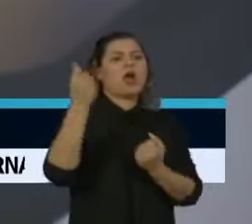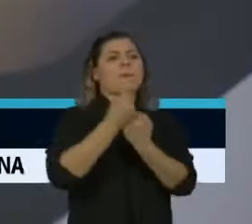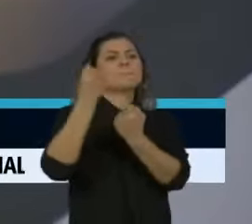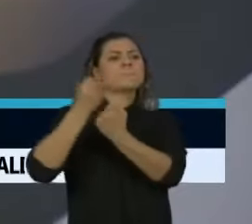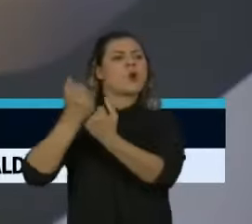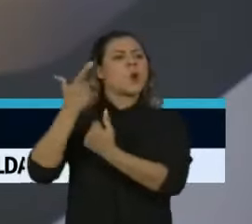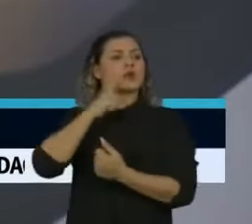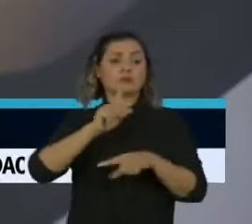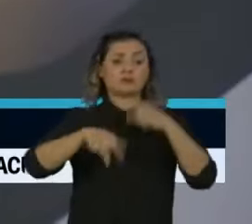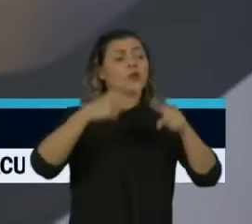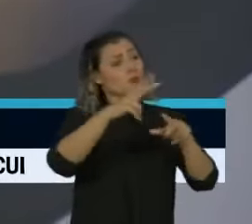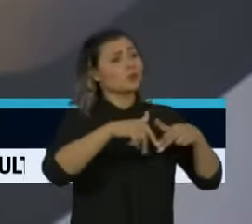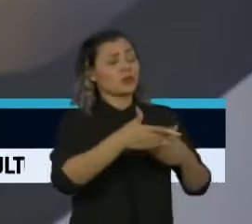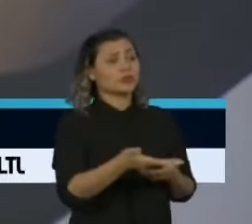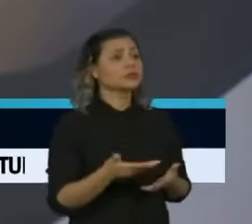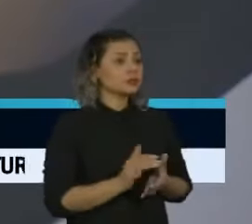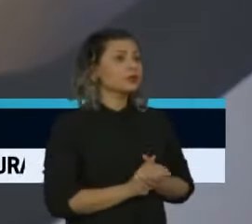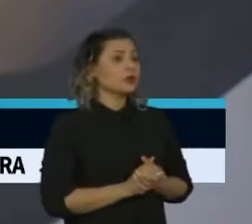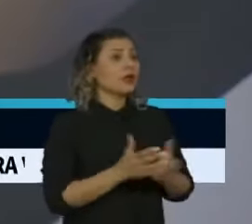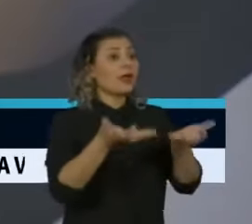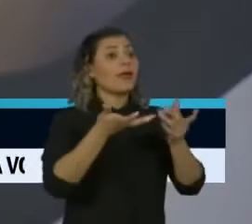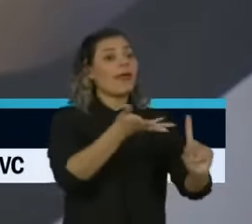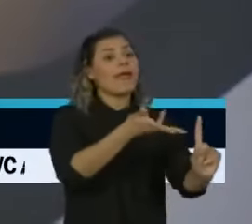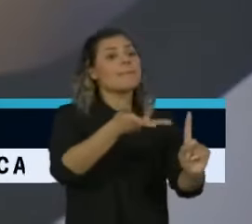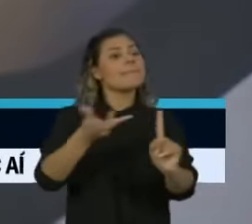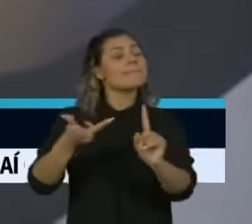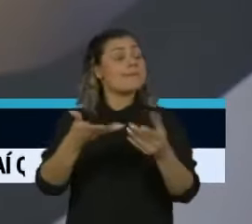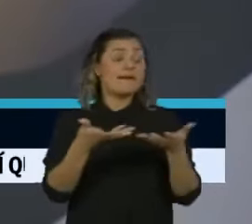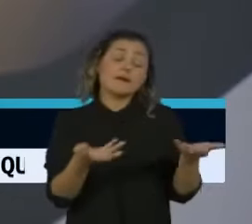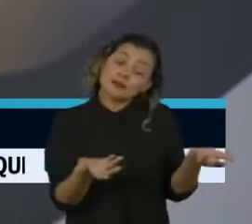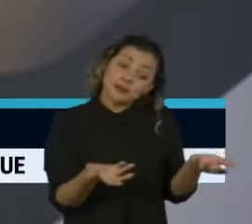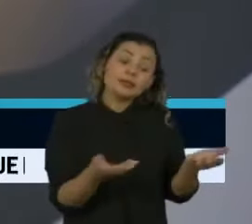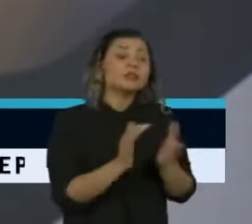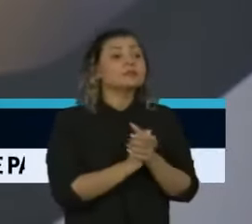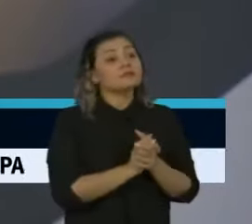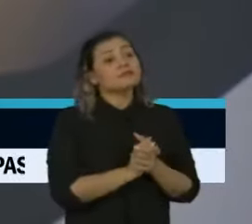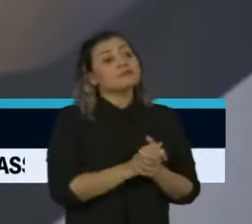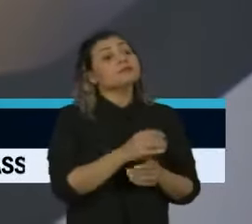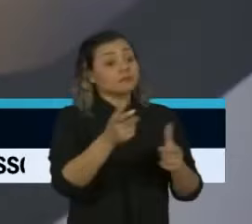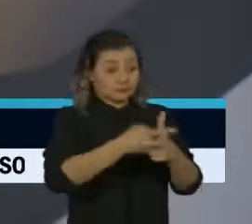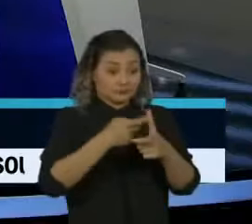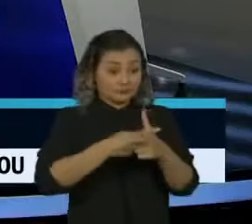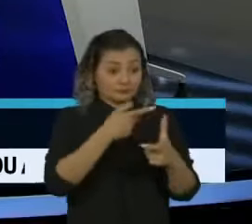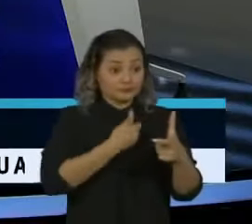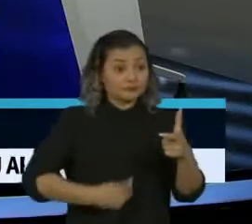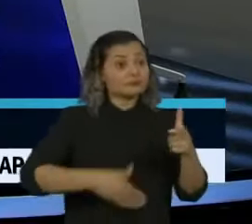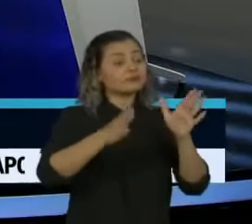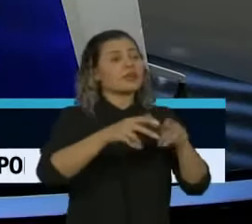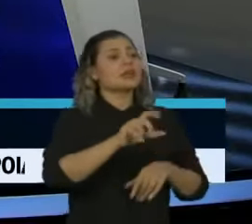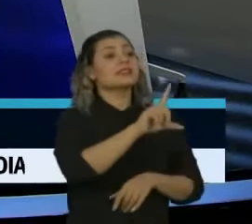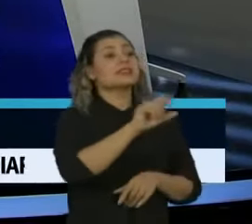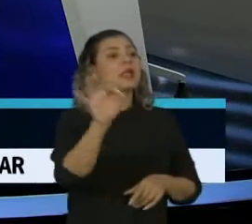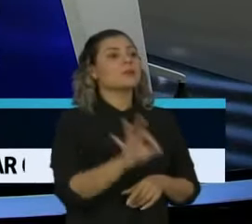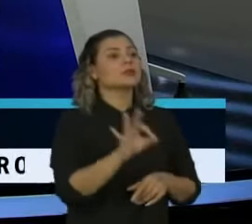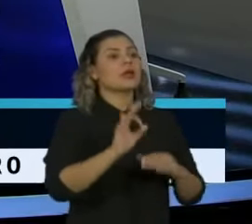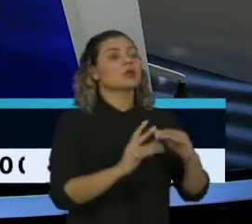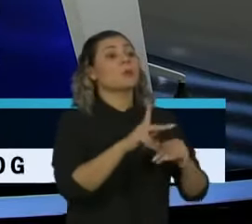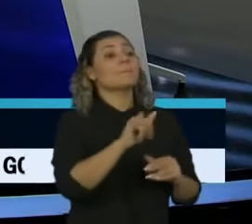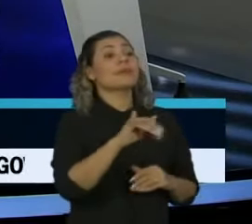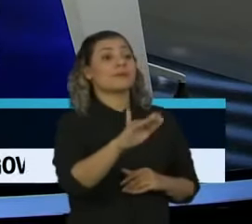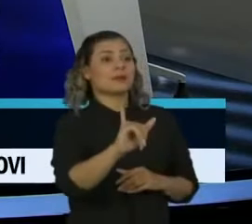ganhando popularidade. Então, assim, outra estimativa é que a dívida pública vai chegar a quase 100% do